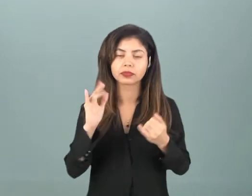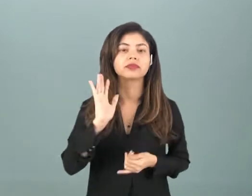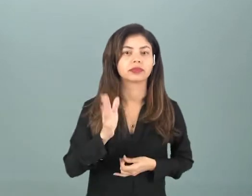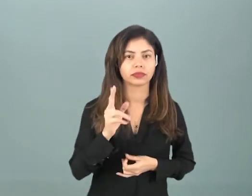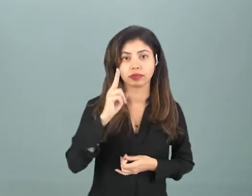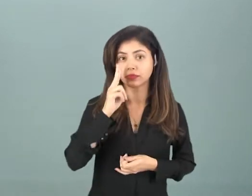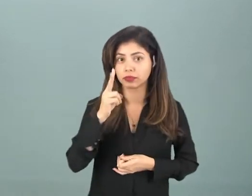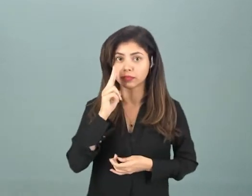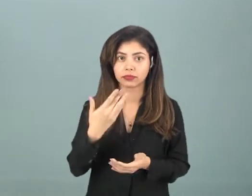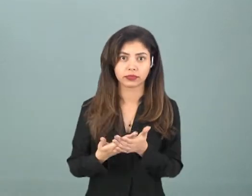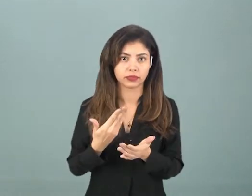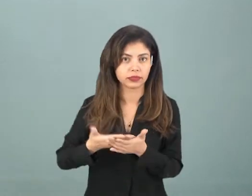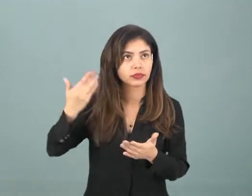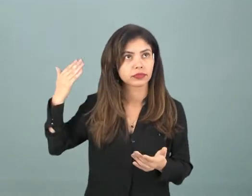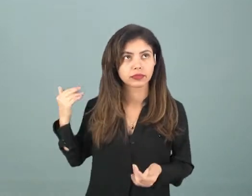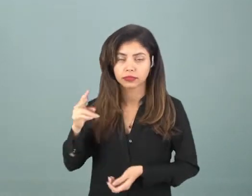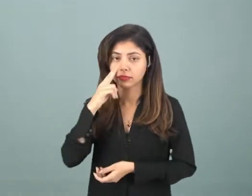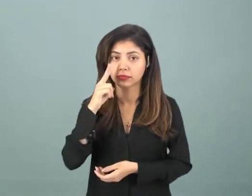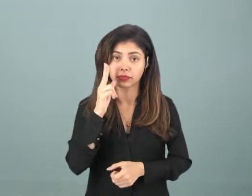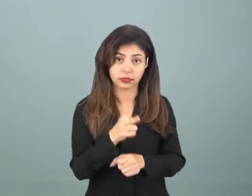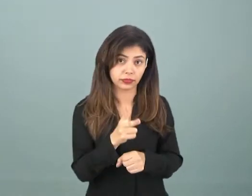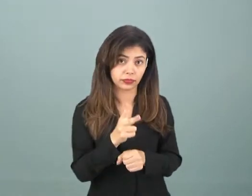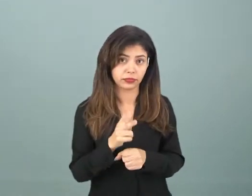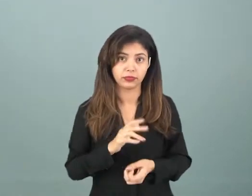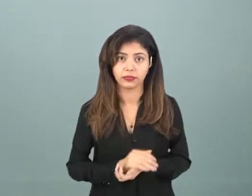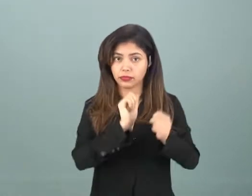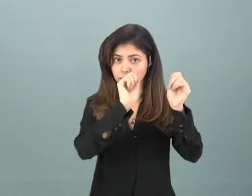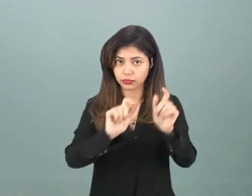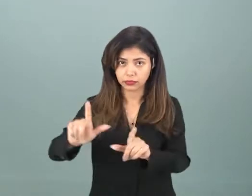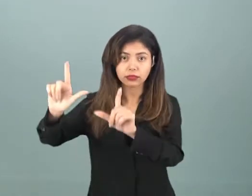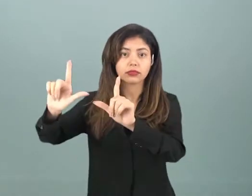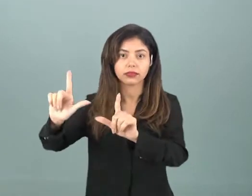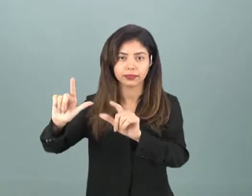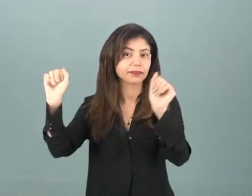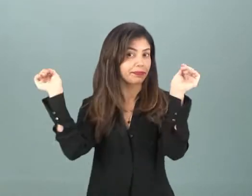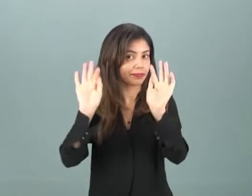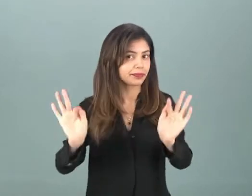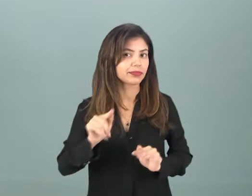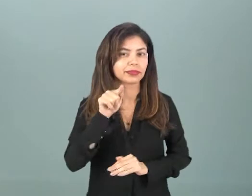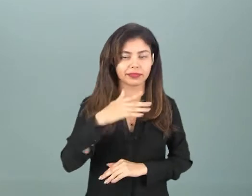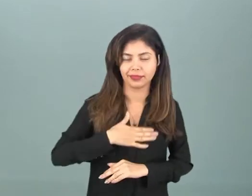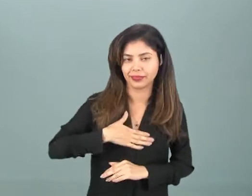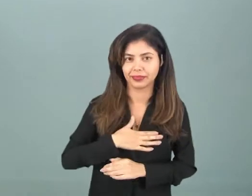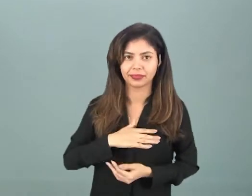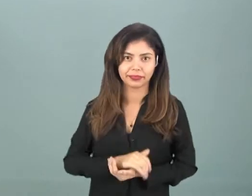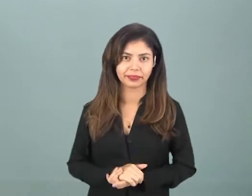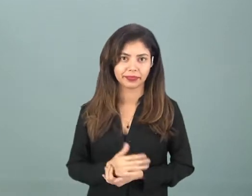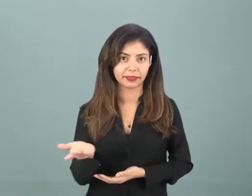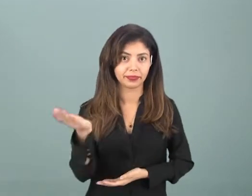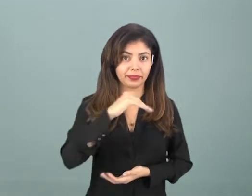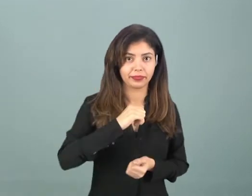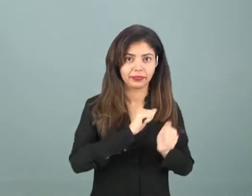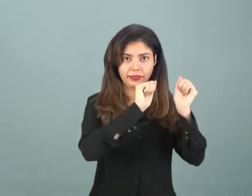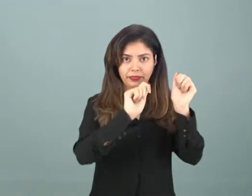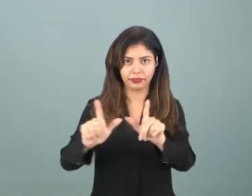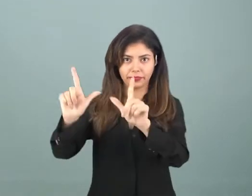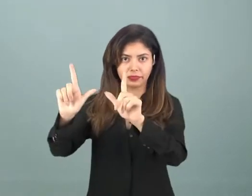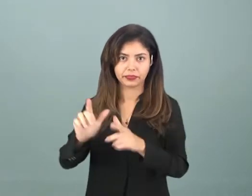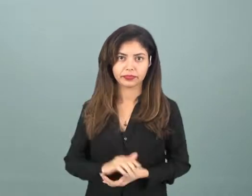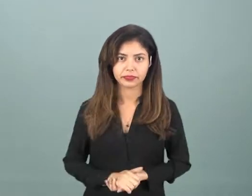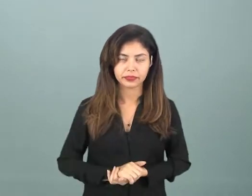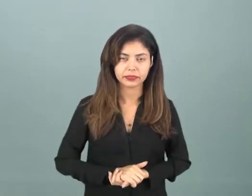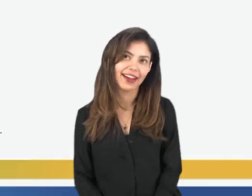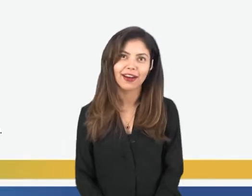já viu na aula passada, a gente vai ver um vídeo aí. Então acompanha que é um vídeo bem animado e você vai gostar, tá bom? Vamos lá, acompanha comigo aí na